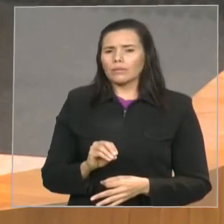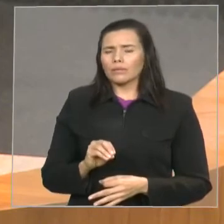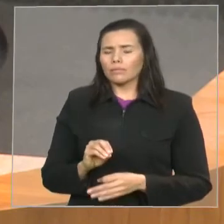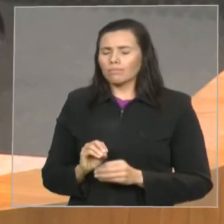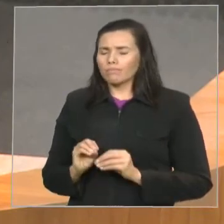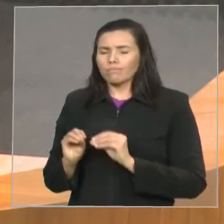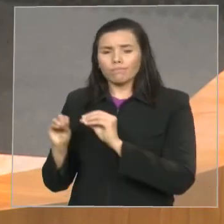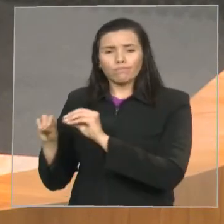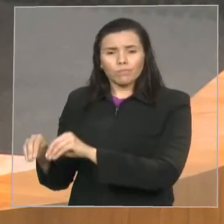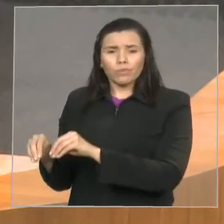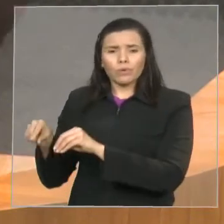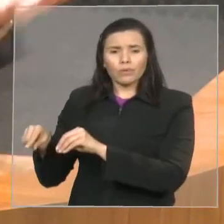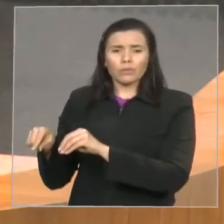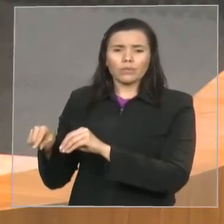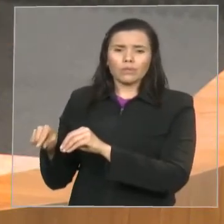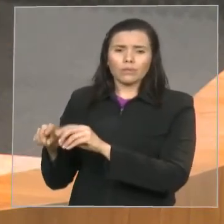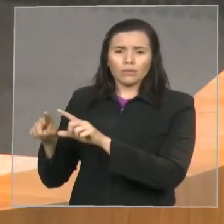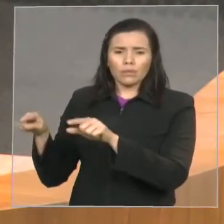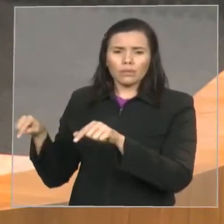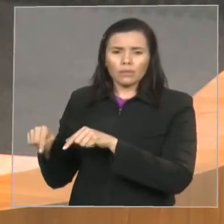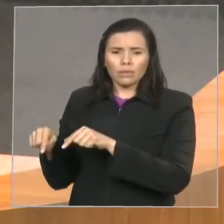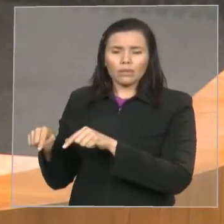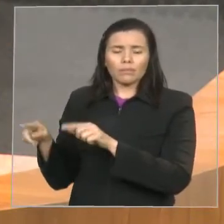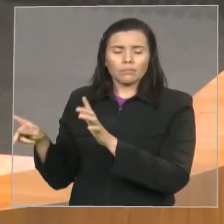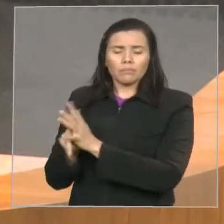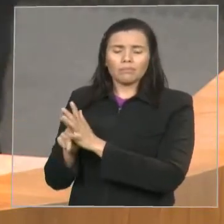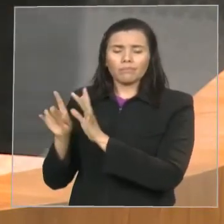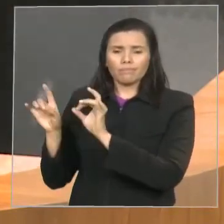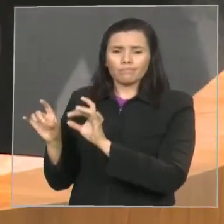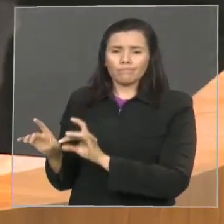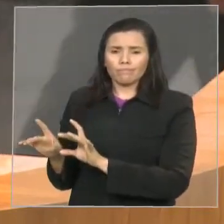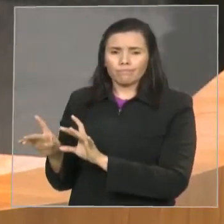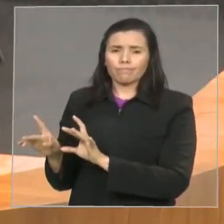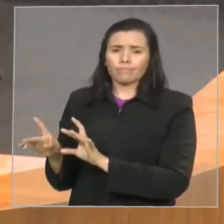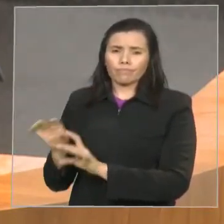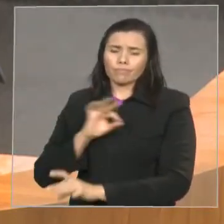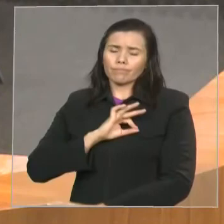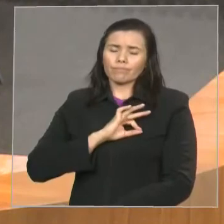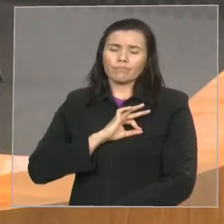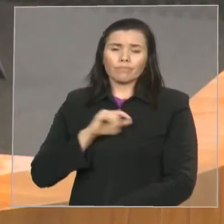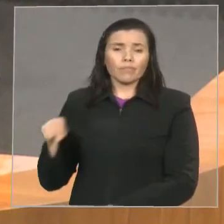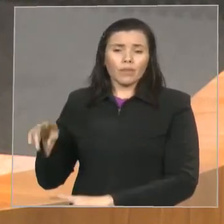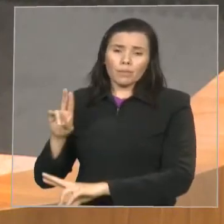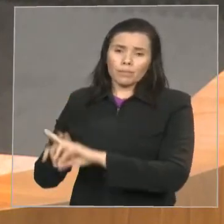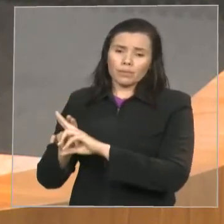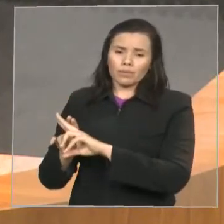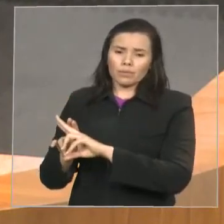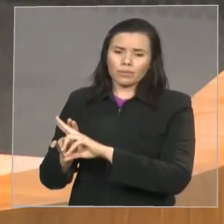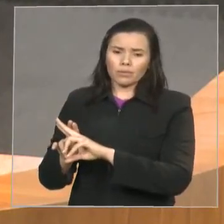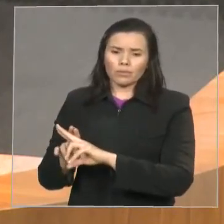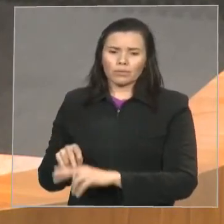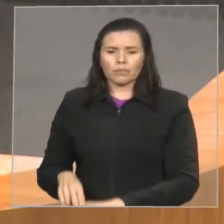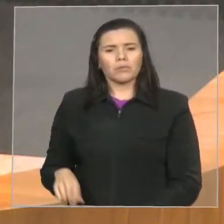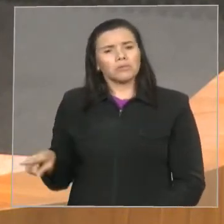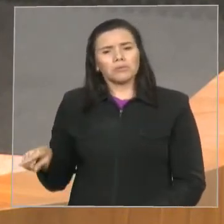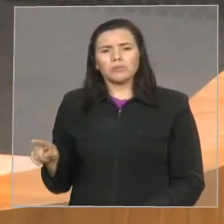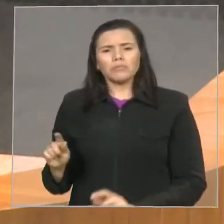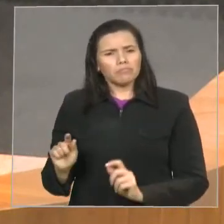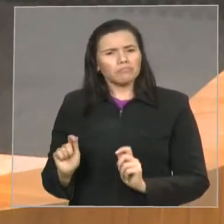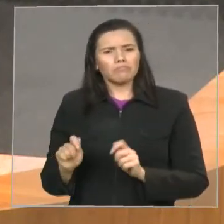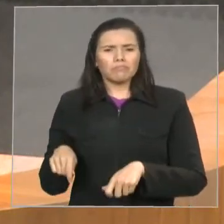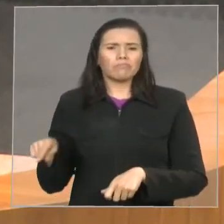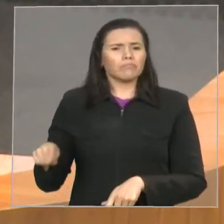penal. Então, são coisas que nós temos que analisar. Eu vi a imprensa explorar muito. Será que tem essa